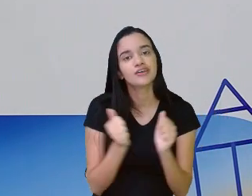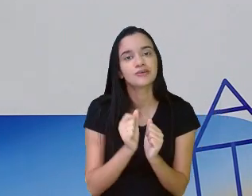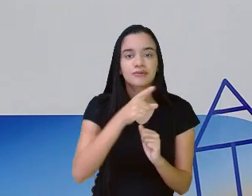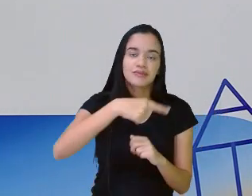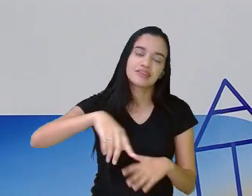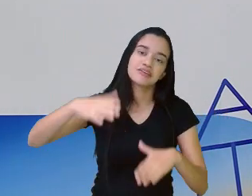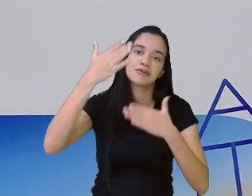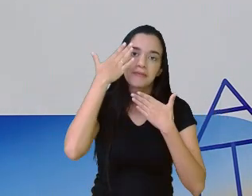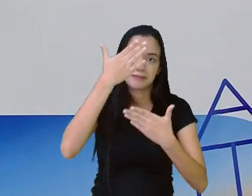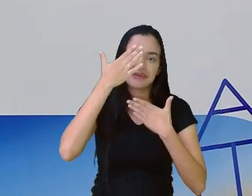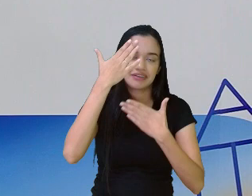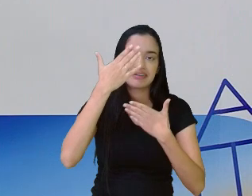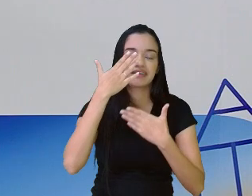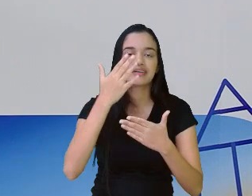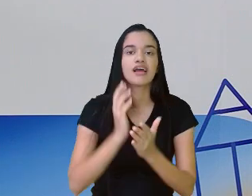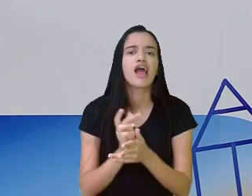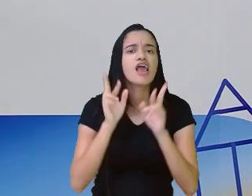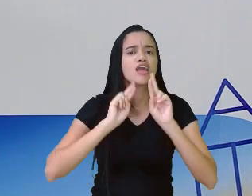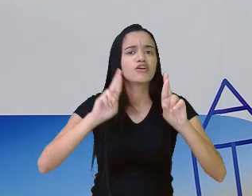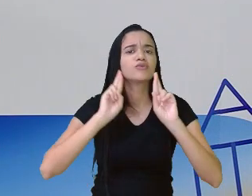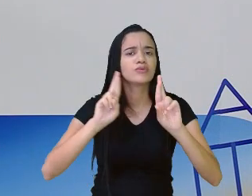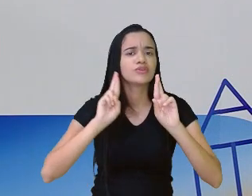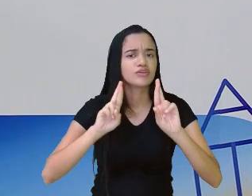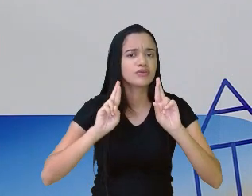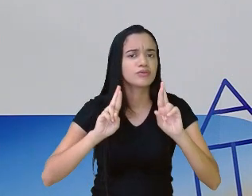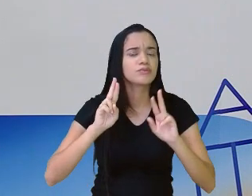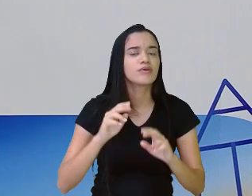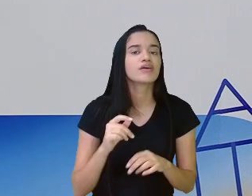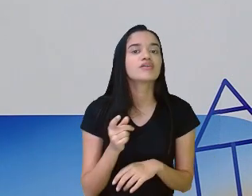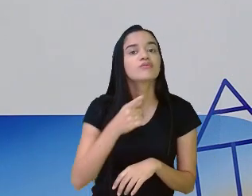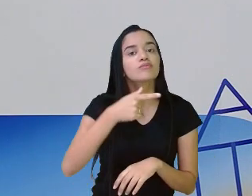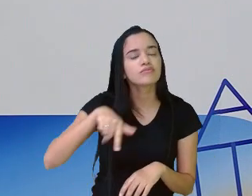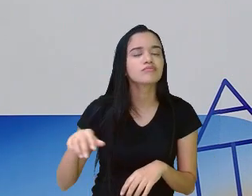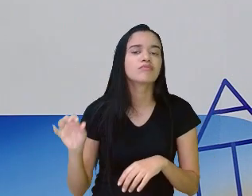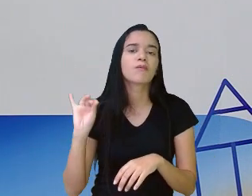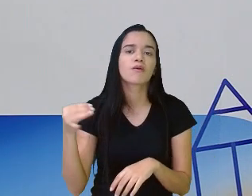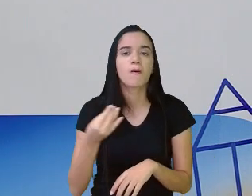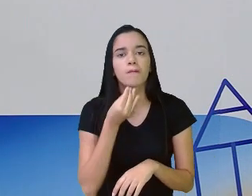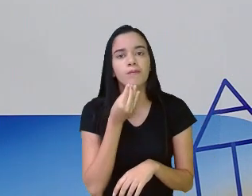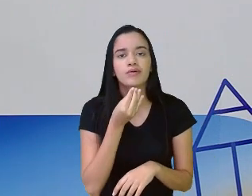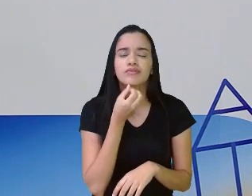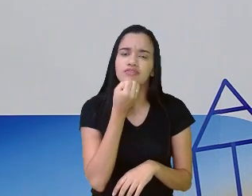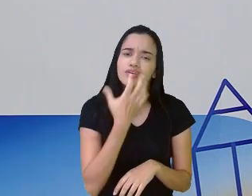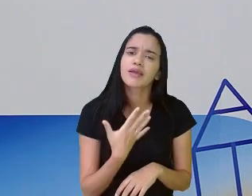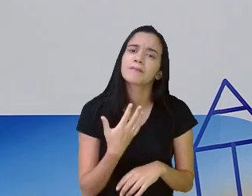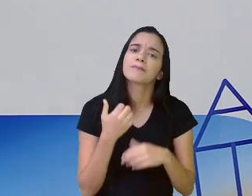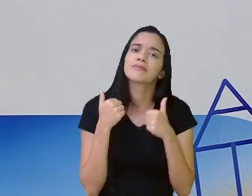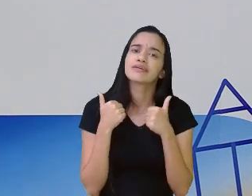Muito obrigada e eu espero contar com vocês numa próxima oportunidade.